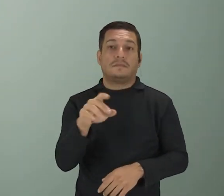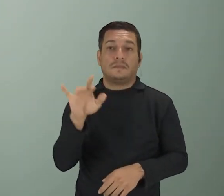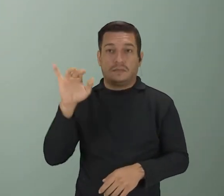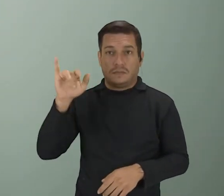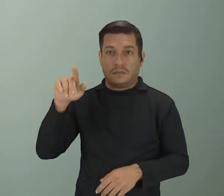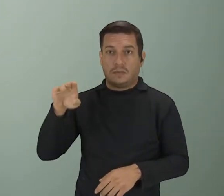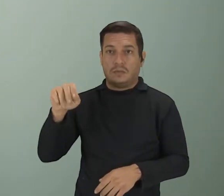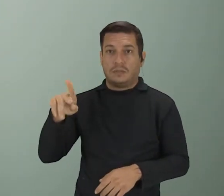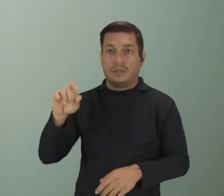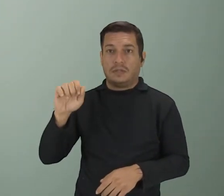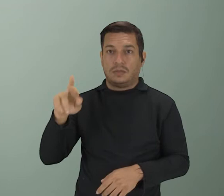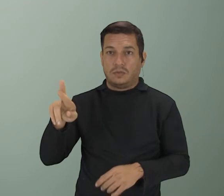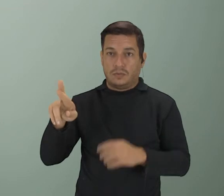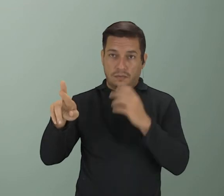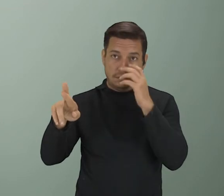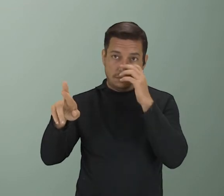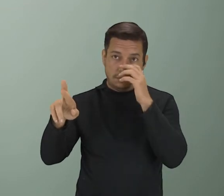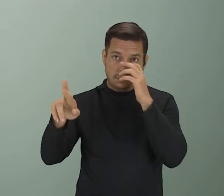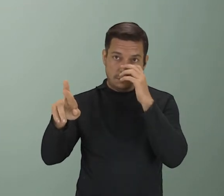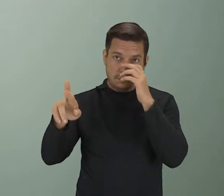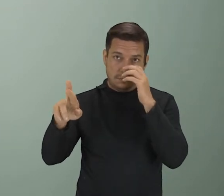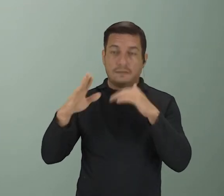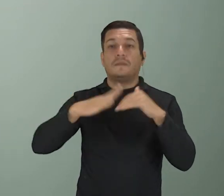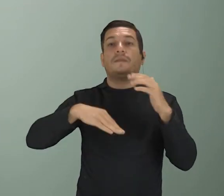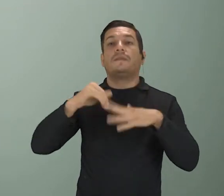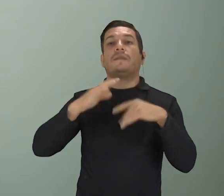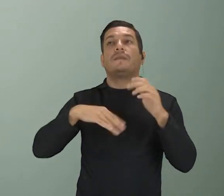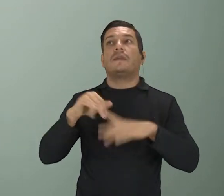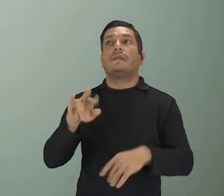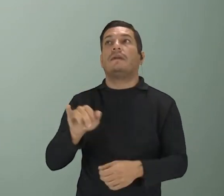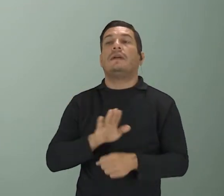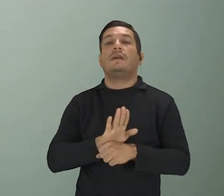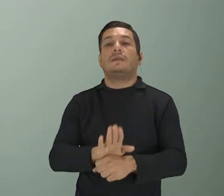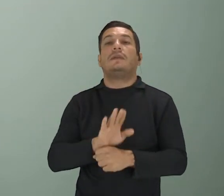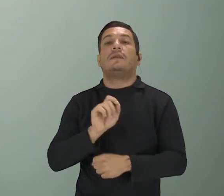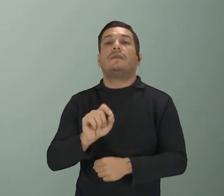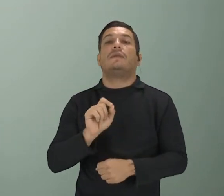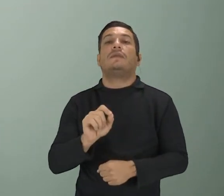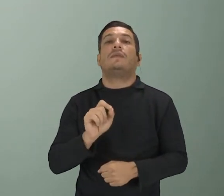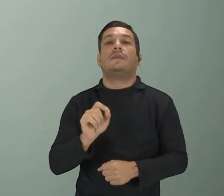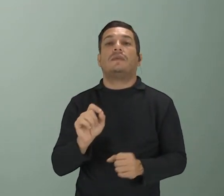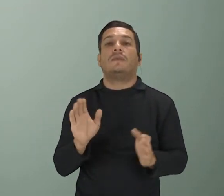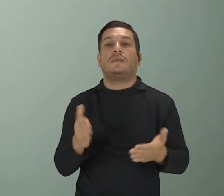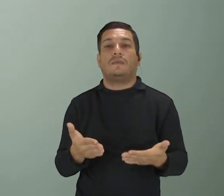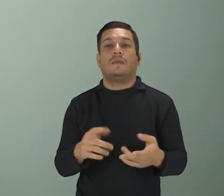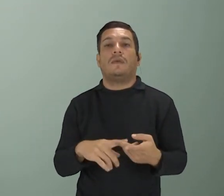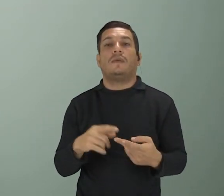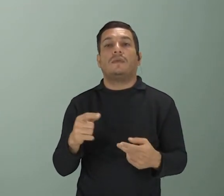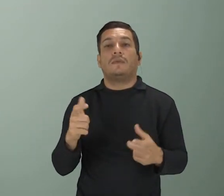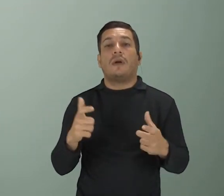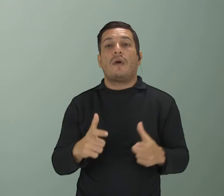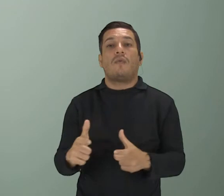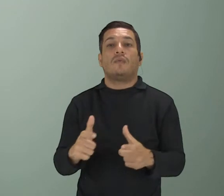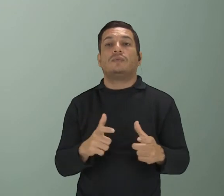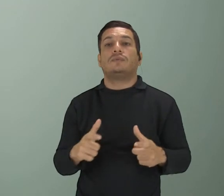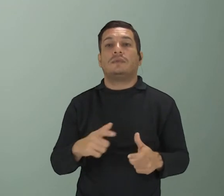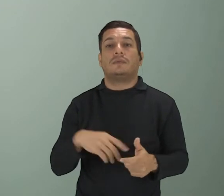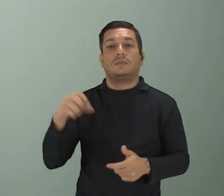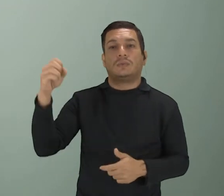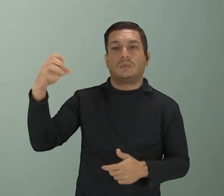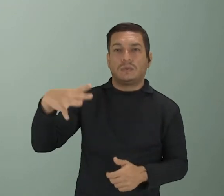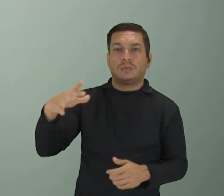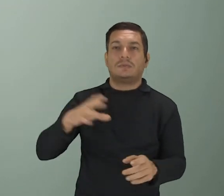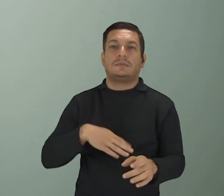É esse profissional que vai ajudar aí no foco, aonde esse foco ele deve